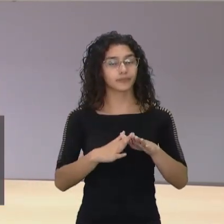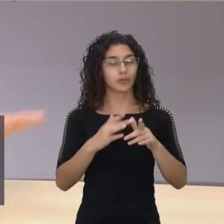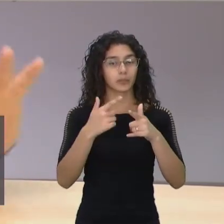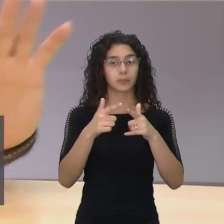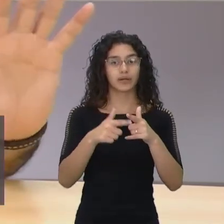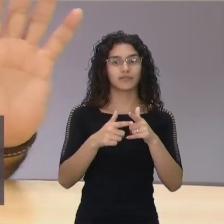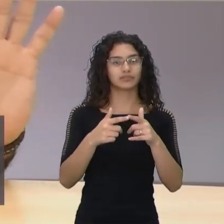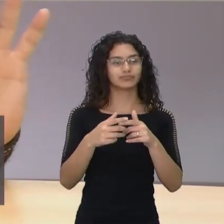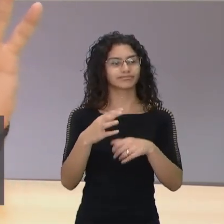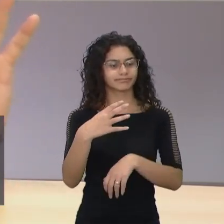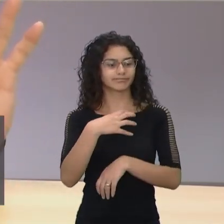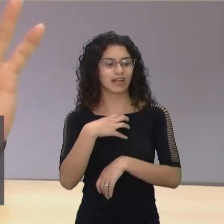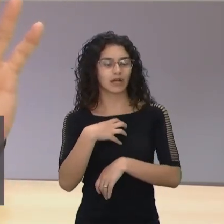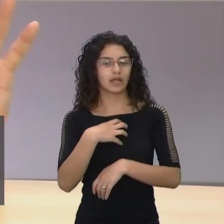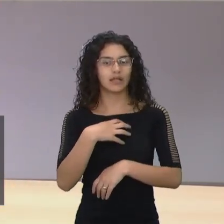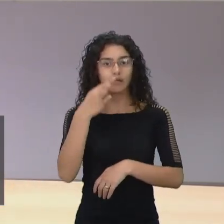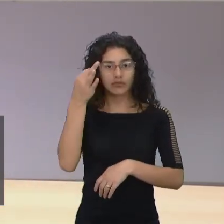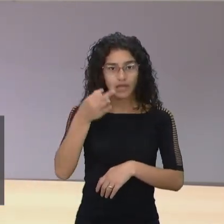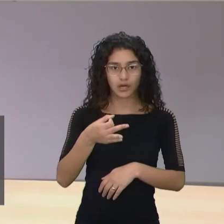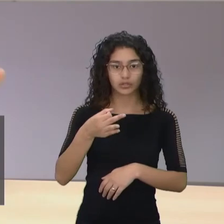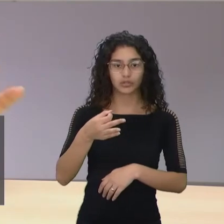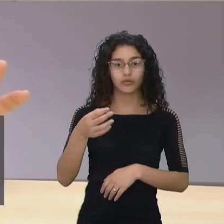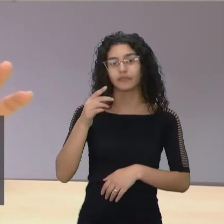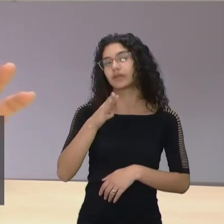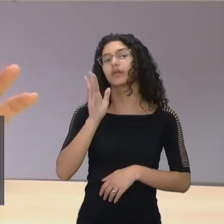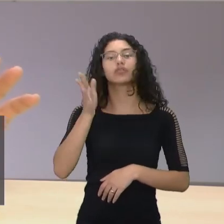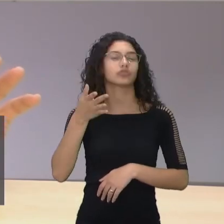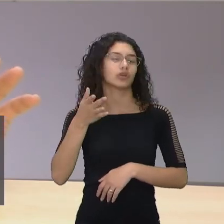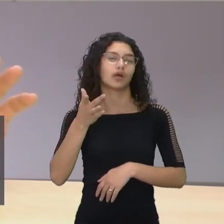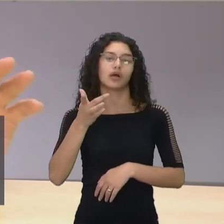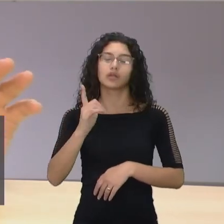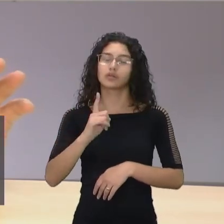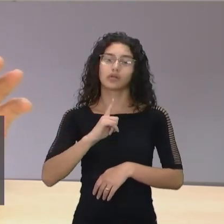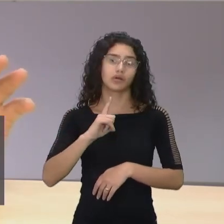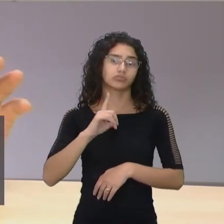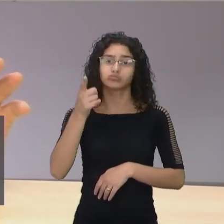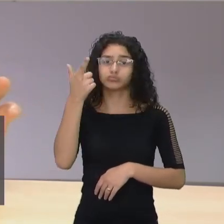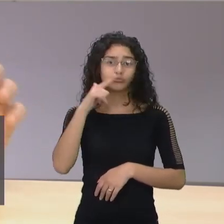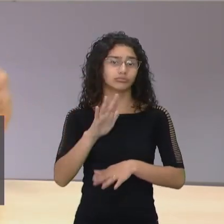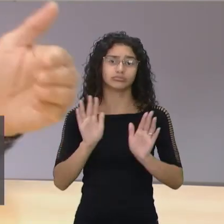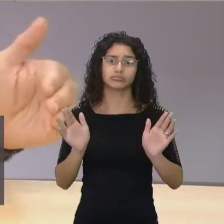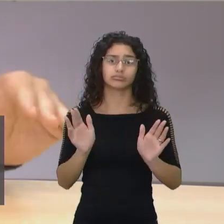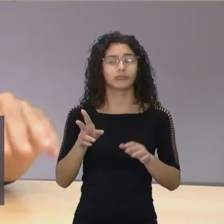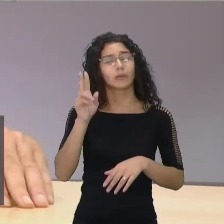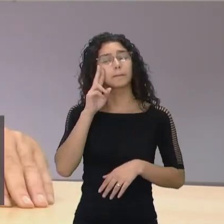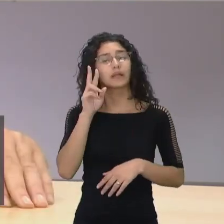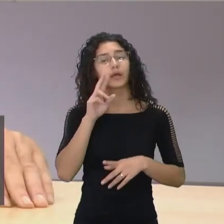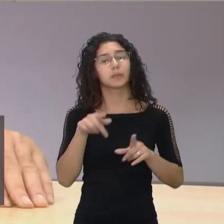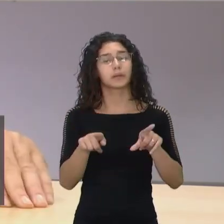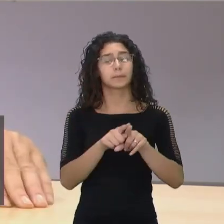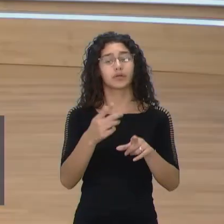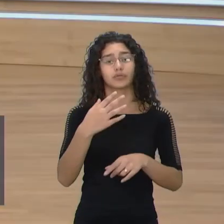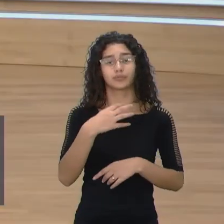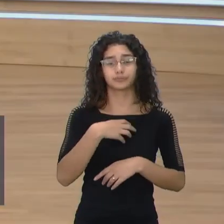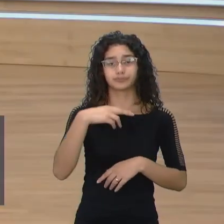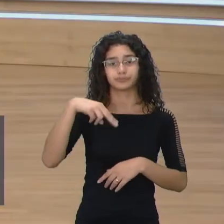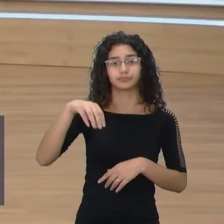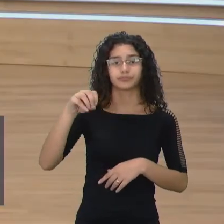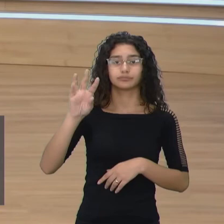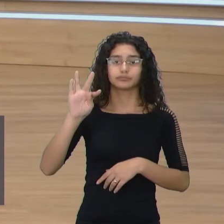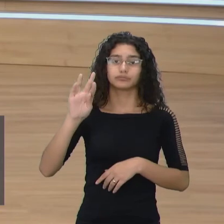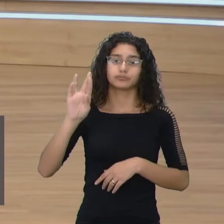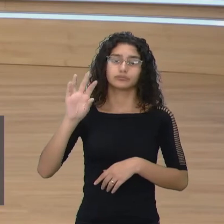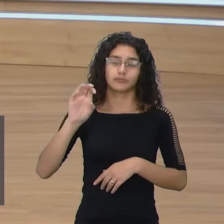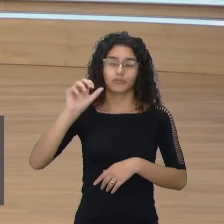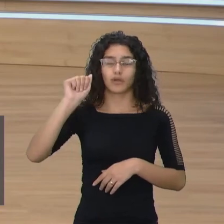afligindo, deu alguma coisa certo, você já deu um grande passo. Eu me lembro de um norte-americano, um estadunidense que